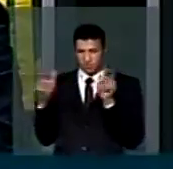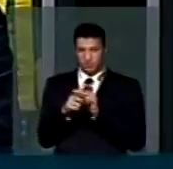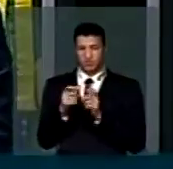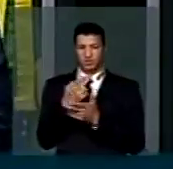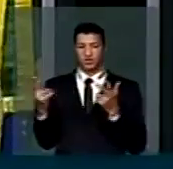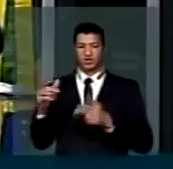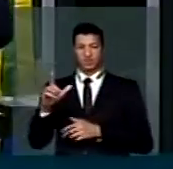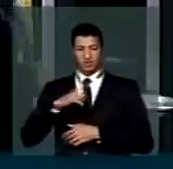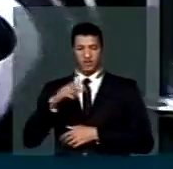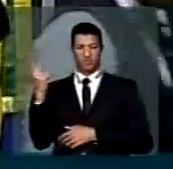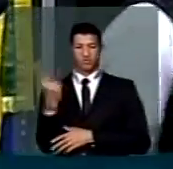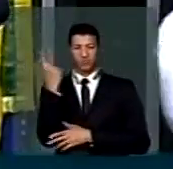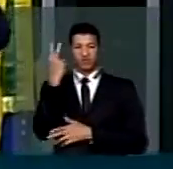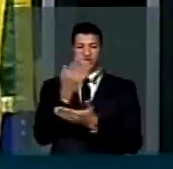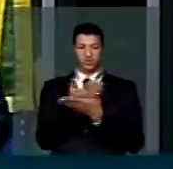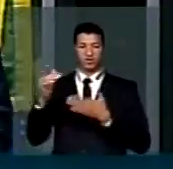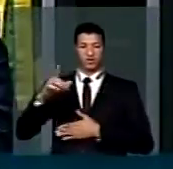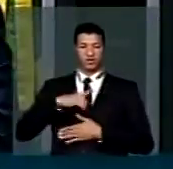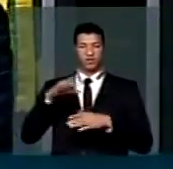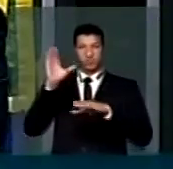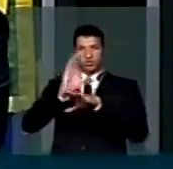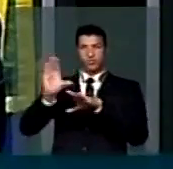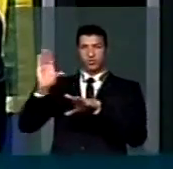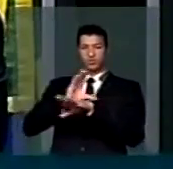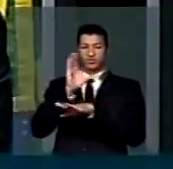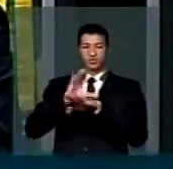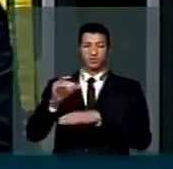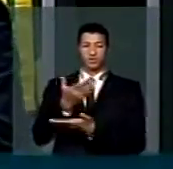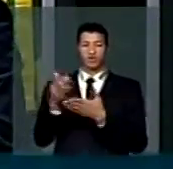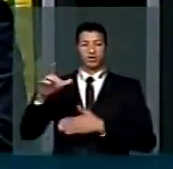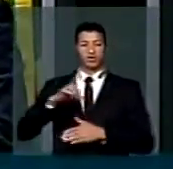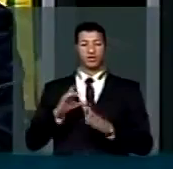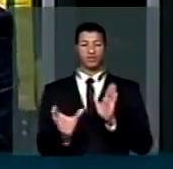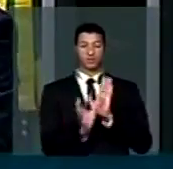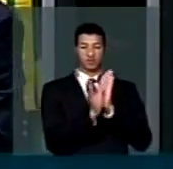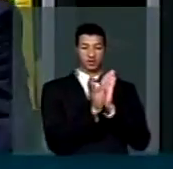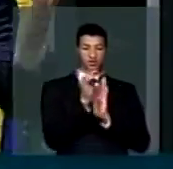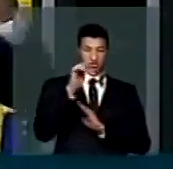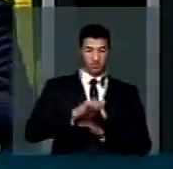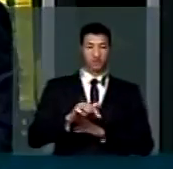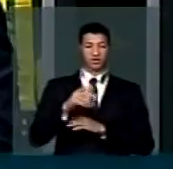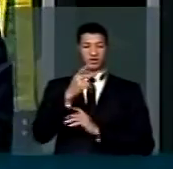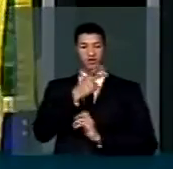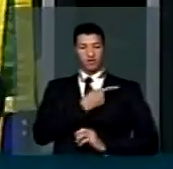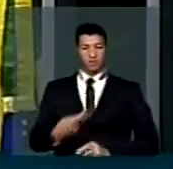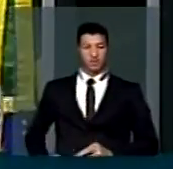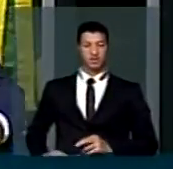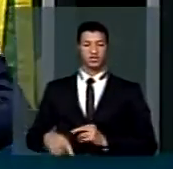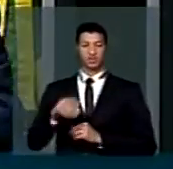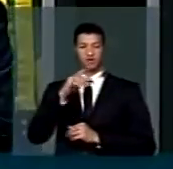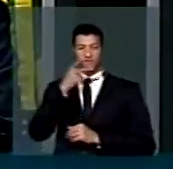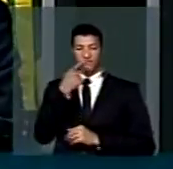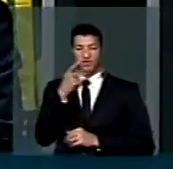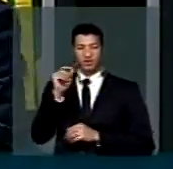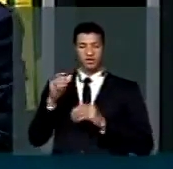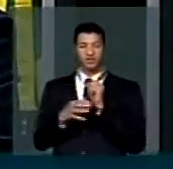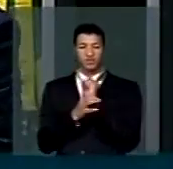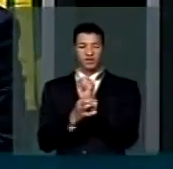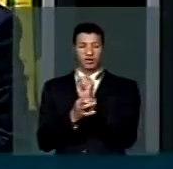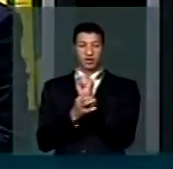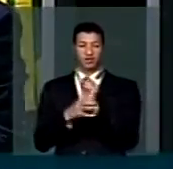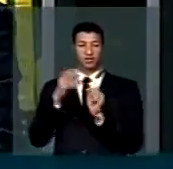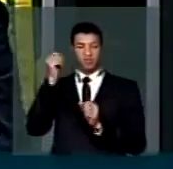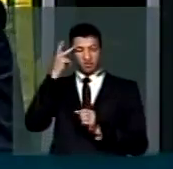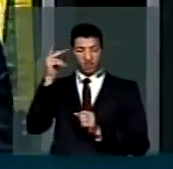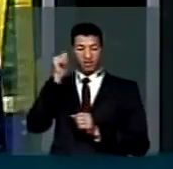Nós temos valores, nós temos Constituição, nós temos essa casa. Que presidente é esse que me fala que não dá garantias para